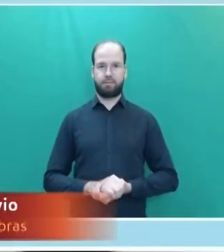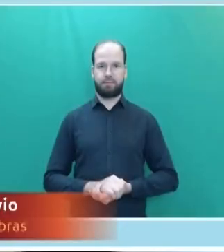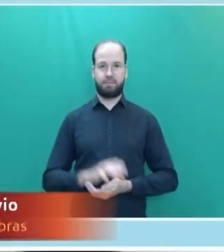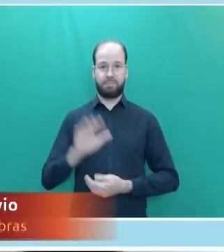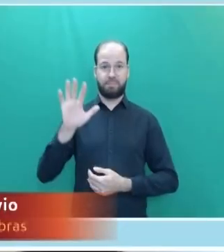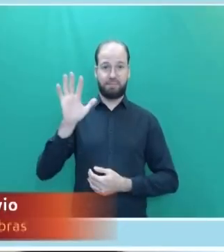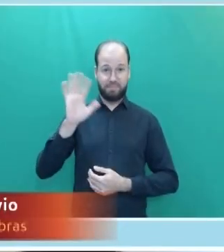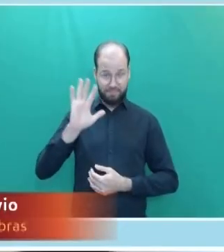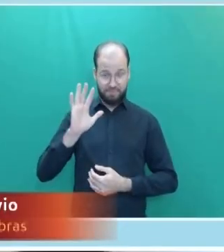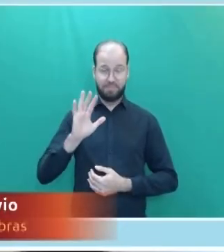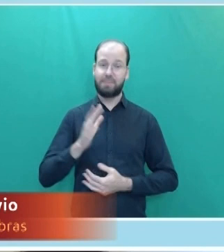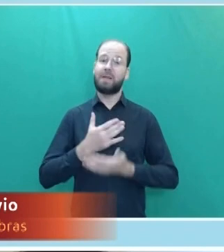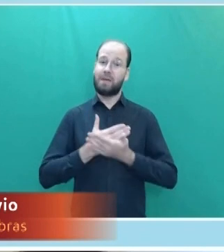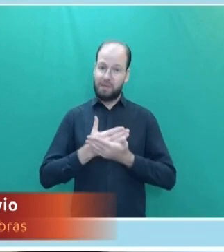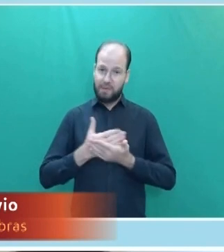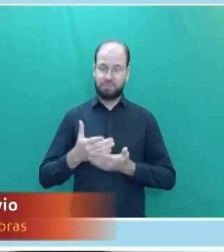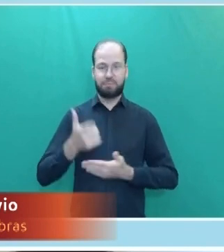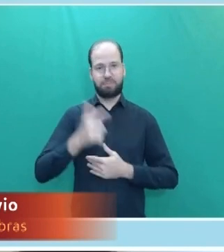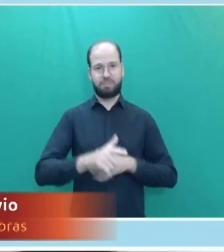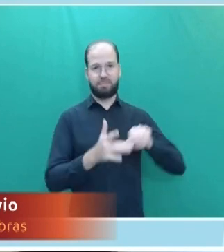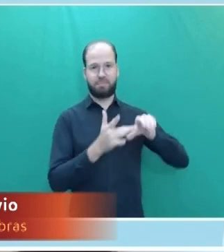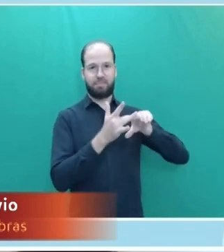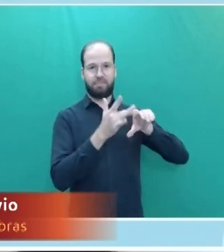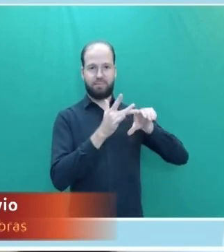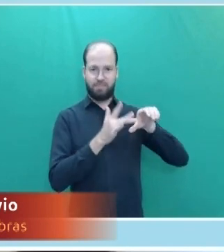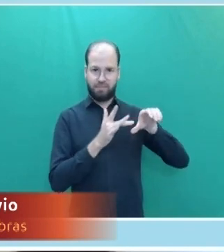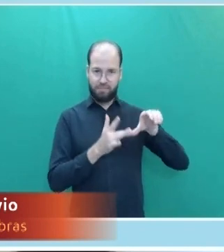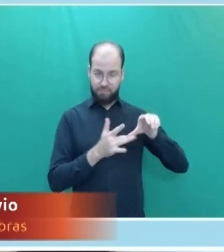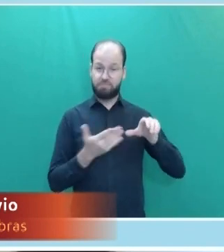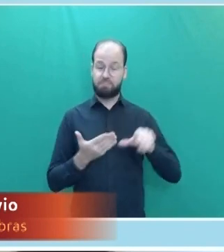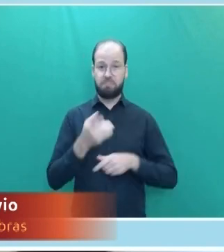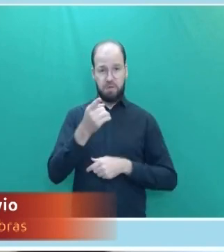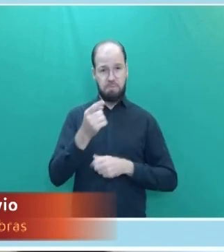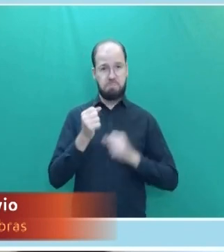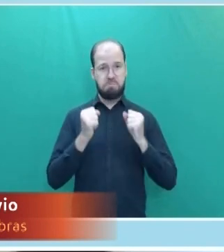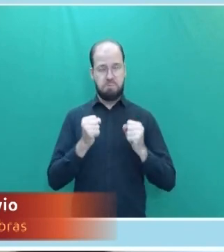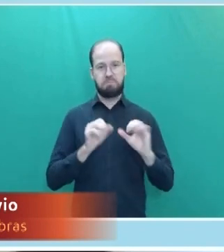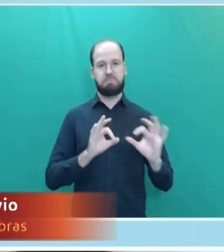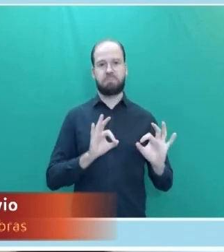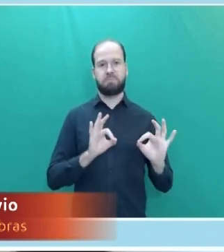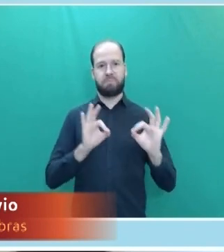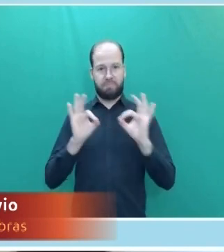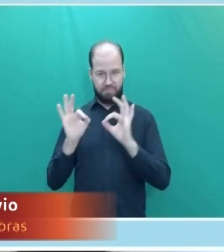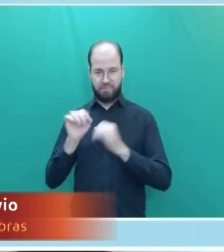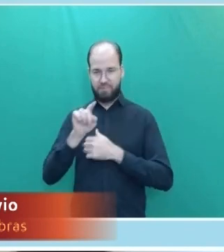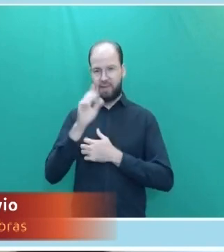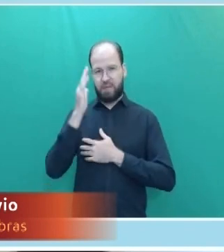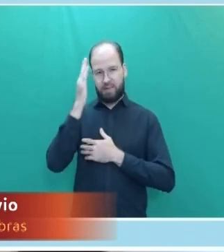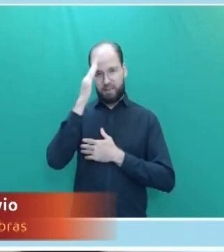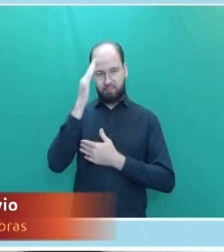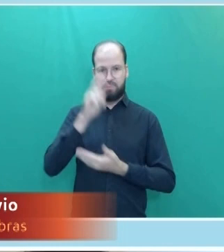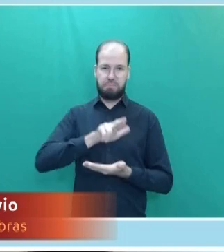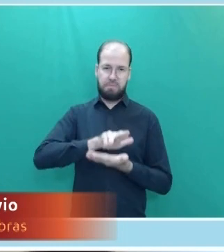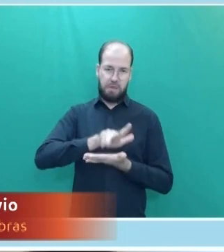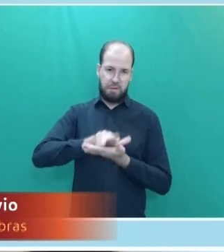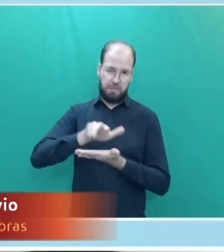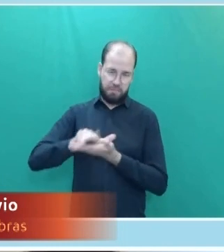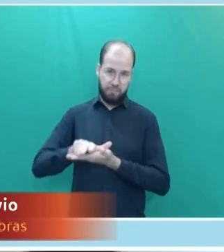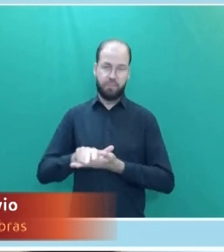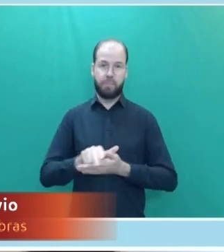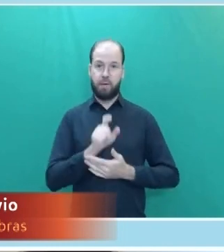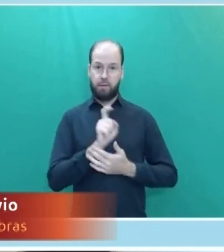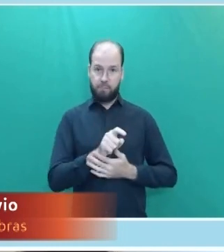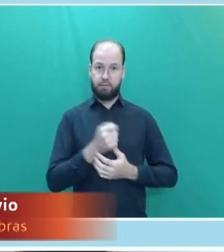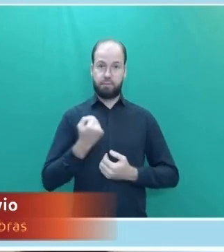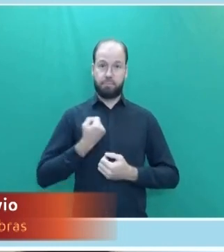Olá, está começando mais um Conexões. E você pode nos assistir, você já sabe, em diferentes plataformas. No canal 15.1 do